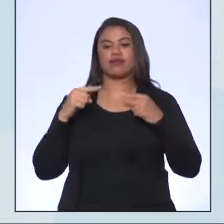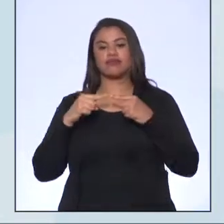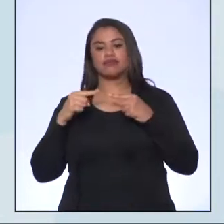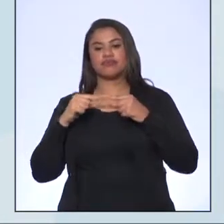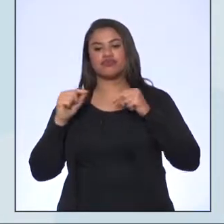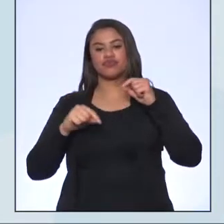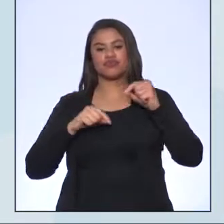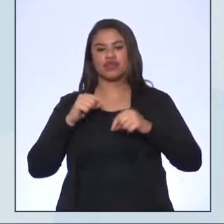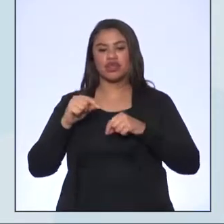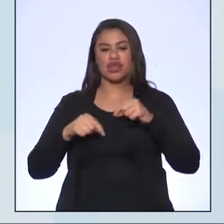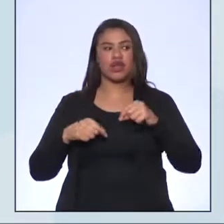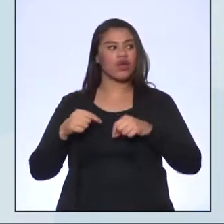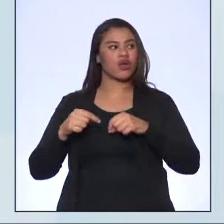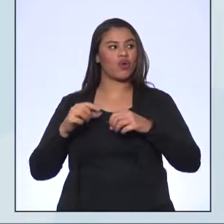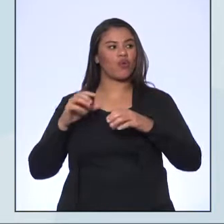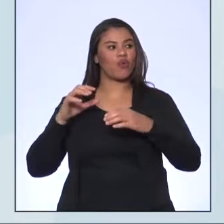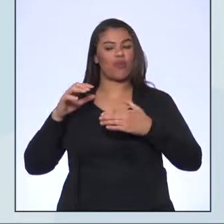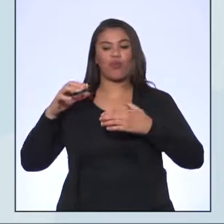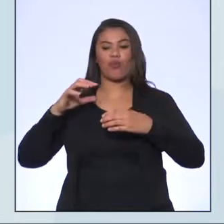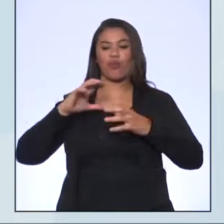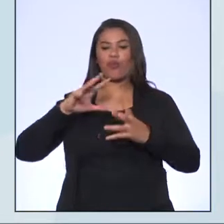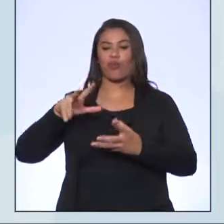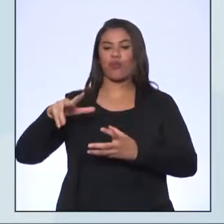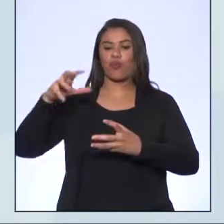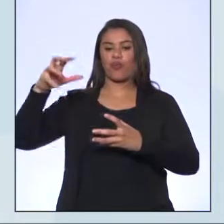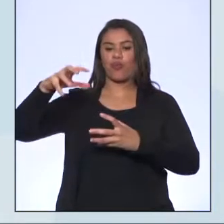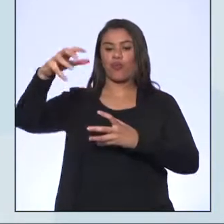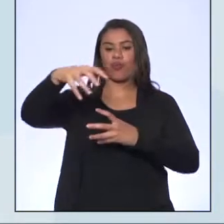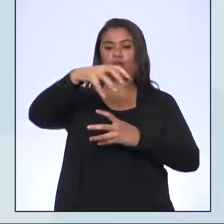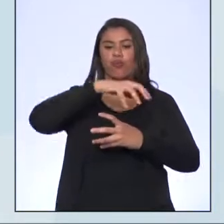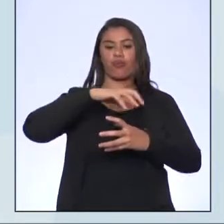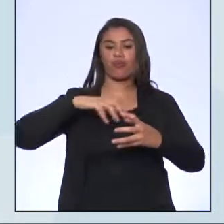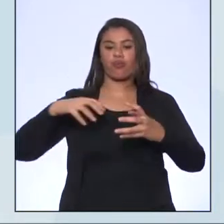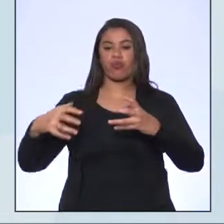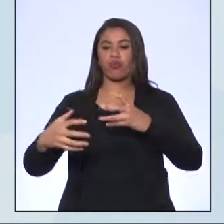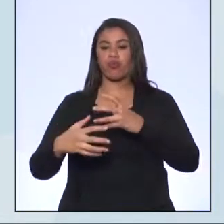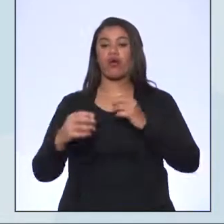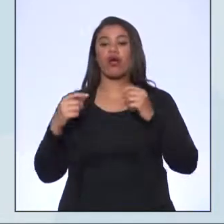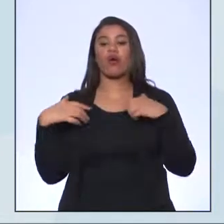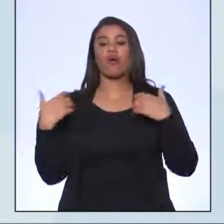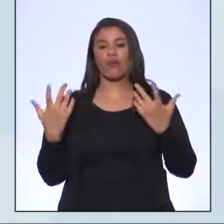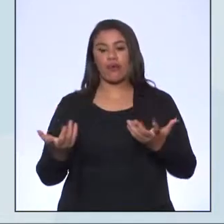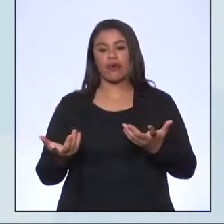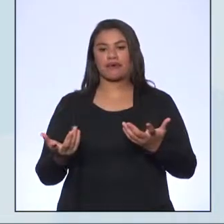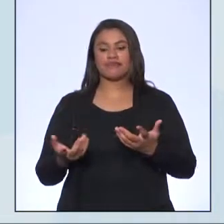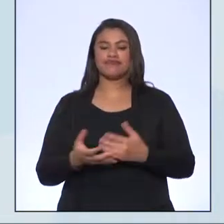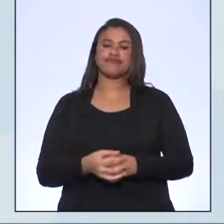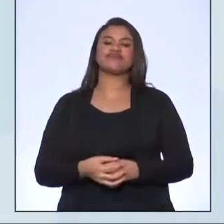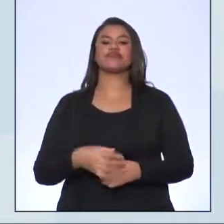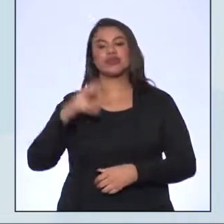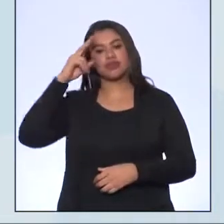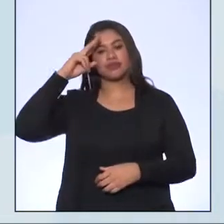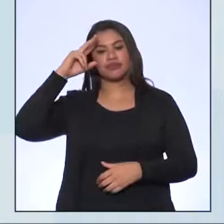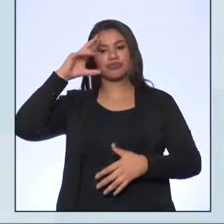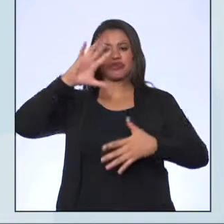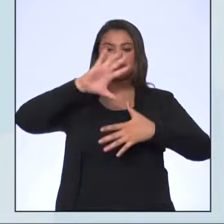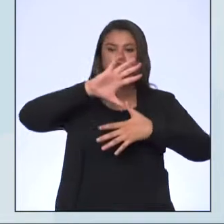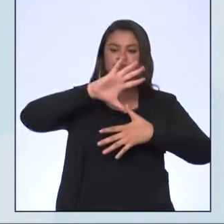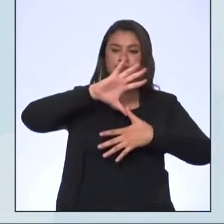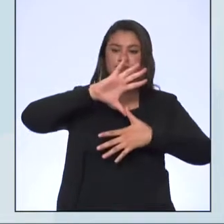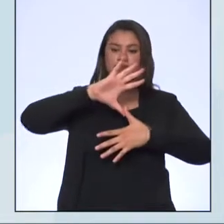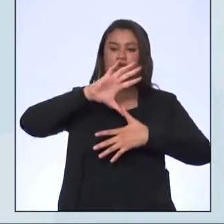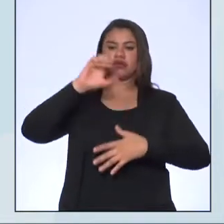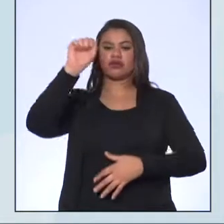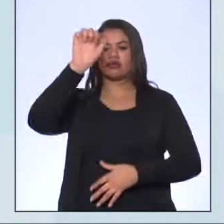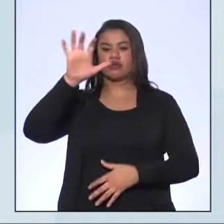que continente, nós estamos falando. Então, só para lembrar, a gente tem o continente América, Europa,